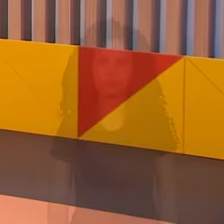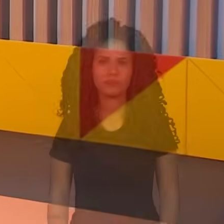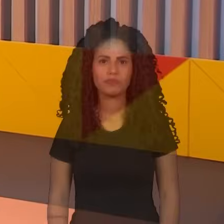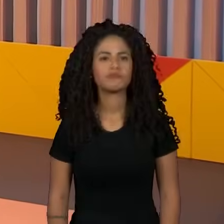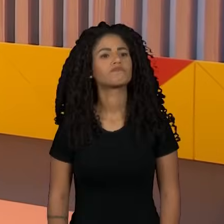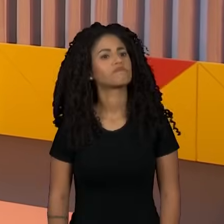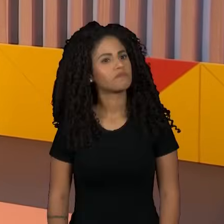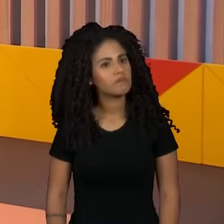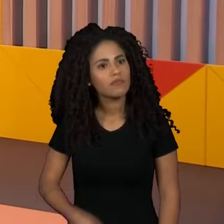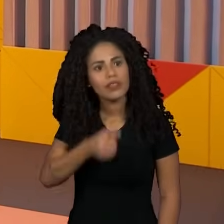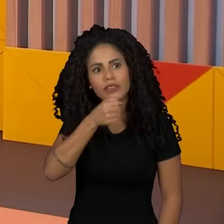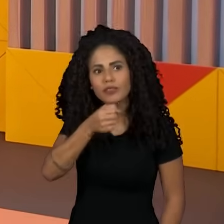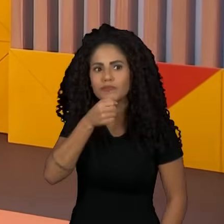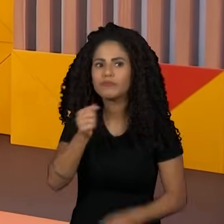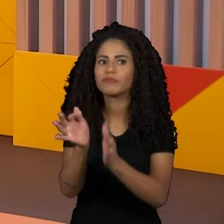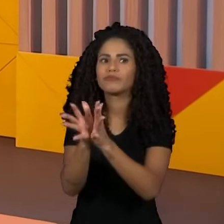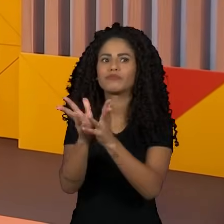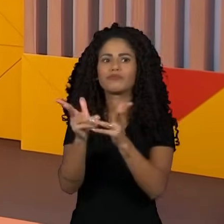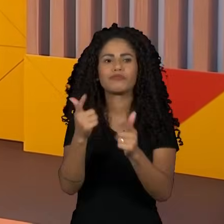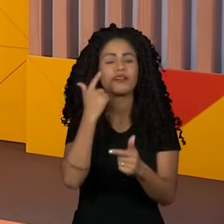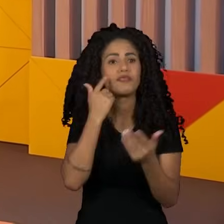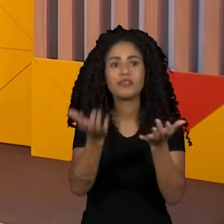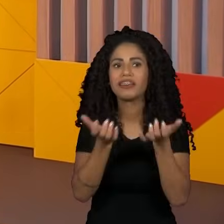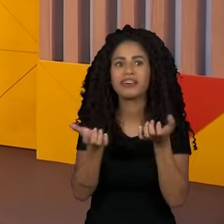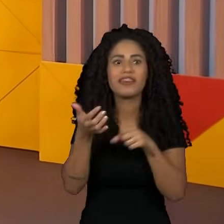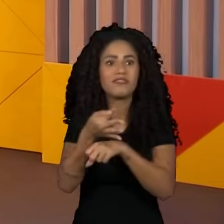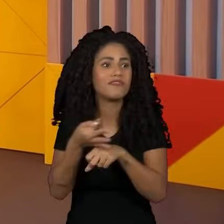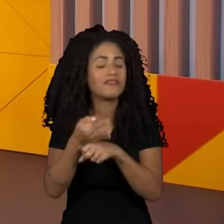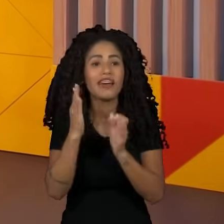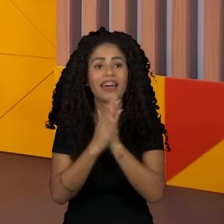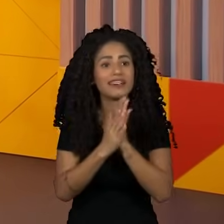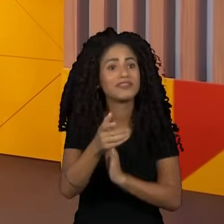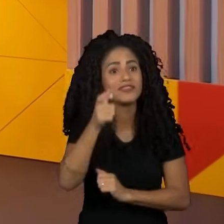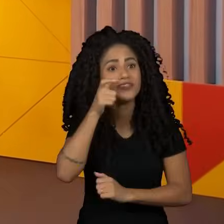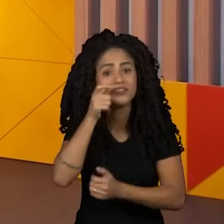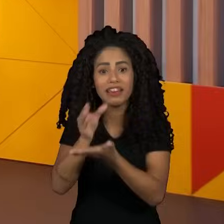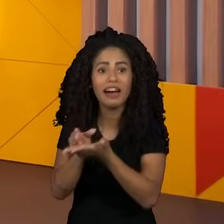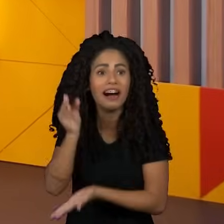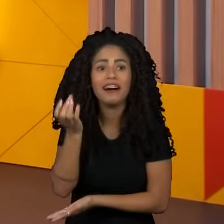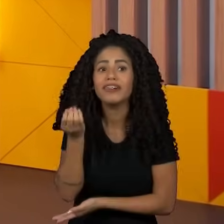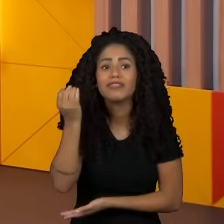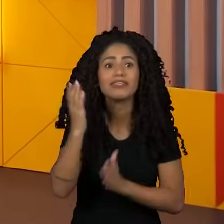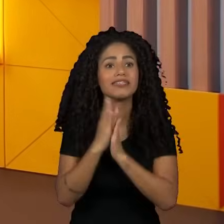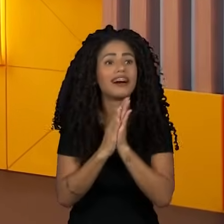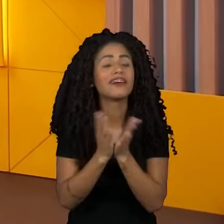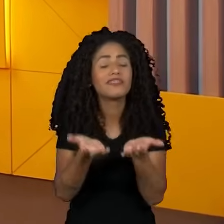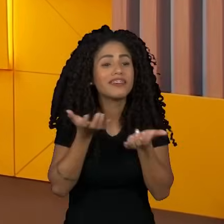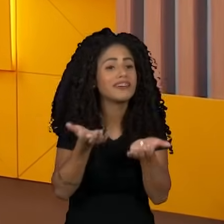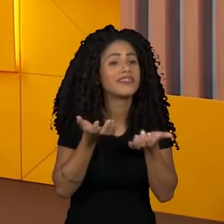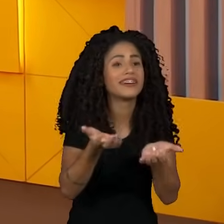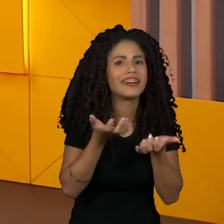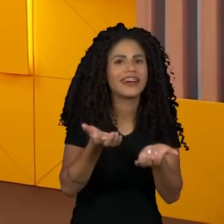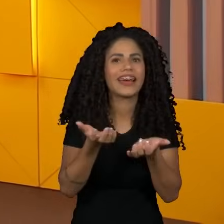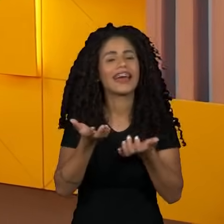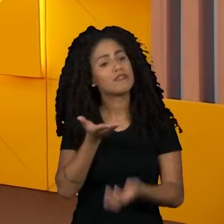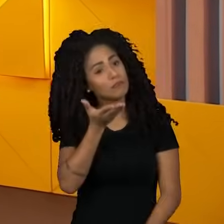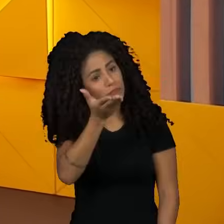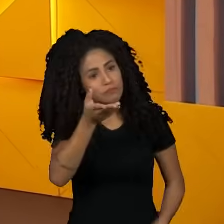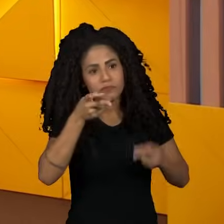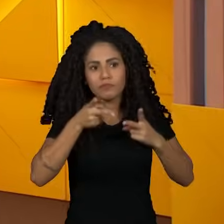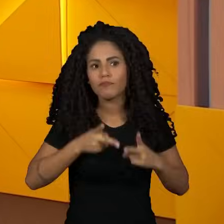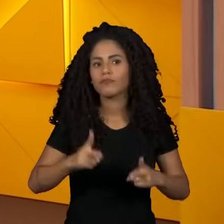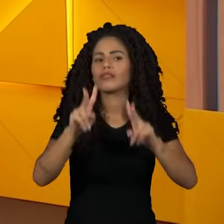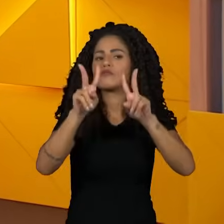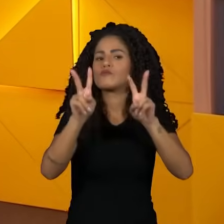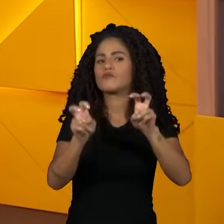Essa reportagem maravilhosa já me deu vontade de ter férias, já me deu vontade de ir para Fernando de Noronha, já me deu vontade de tudo. Clarissa, vamos continuar falando